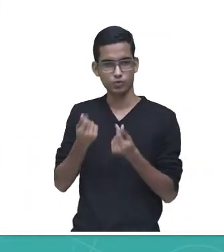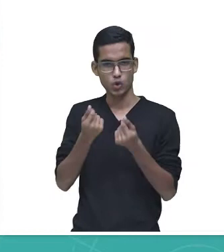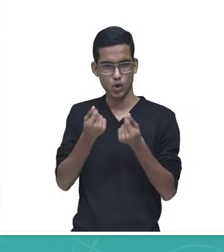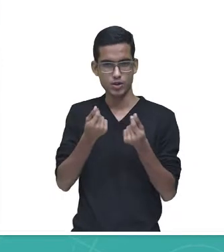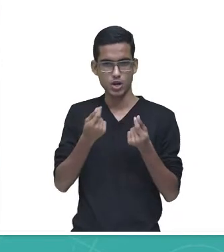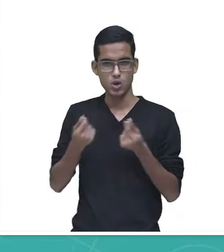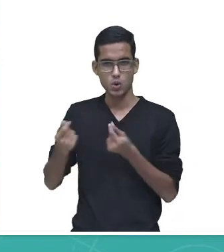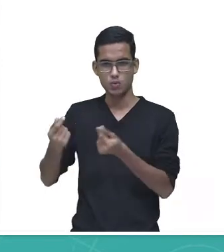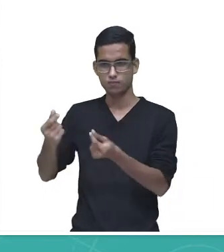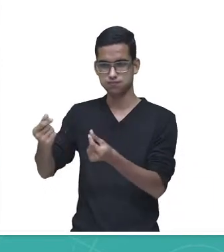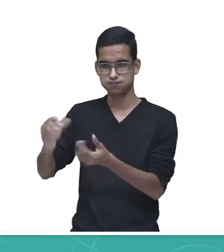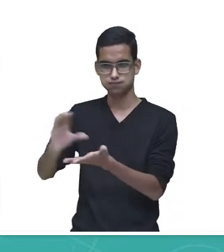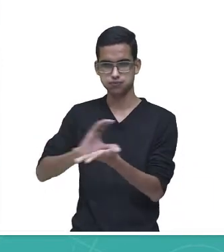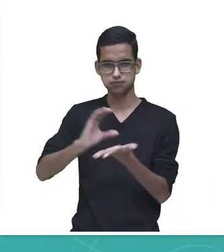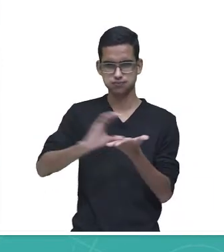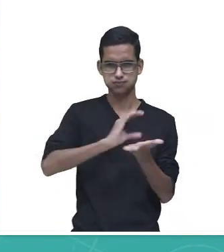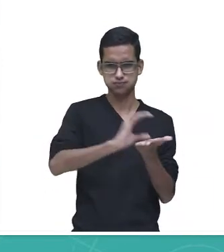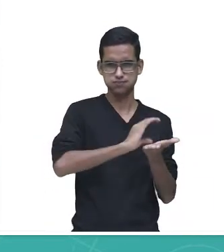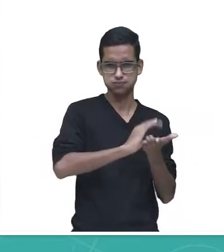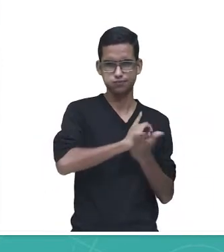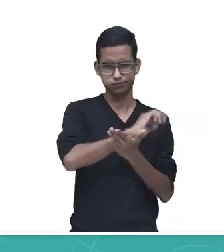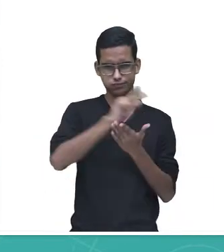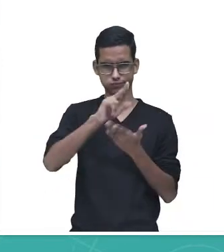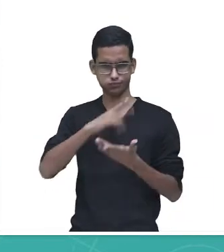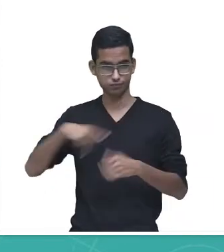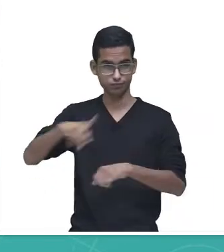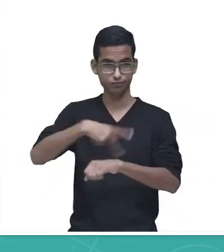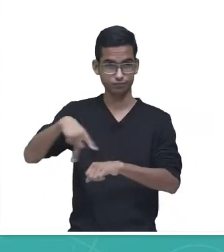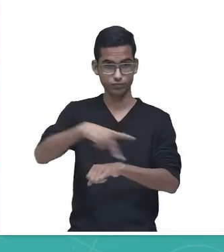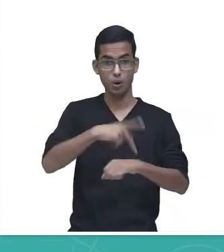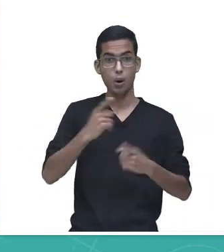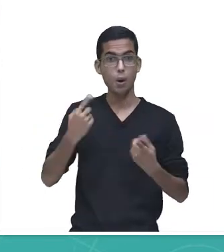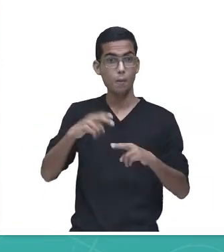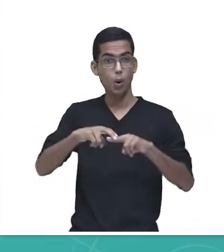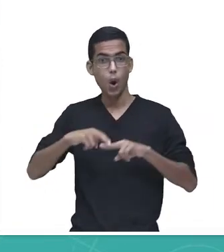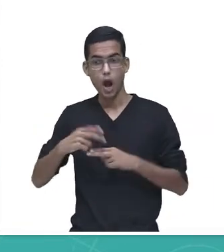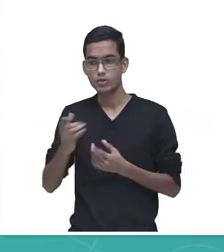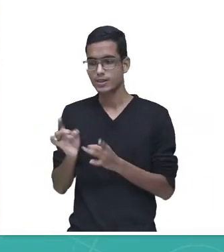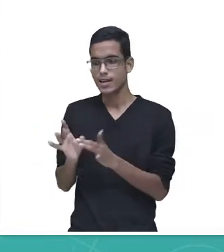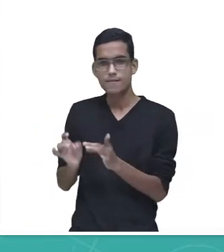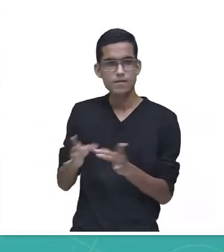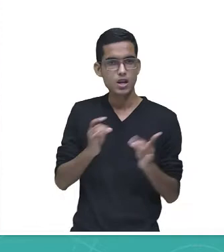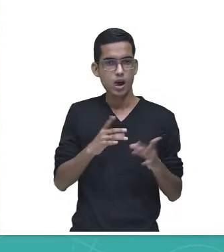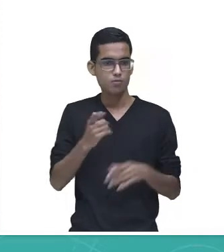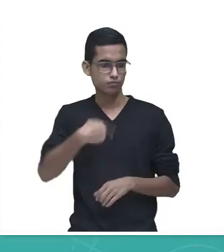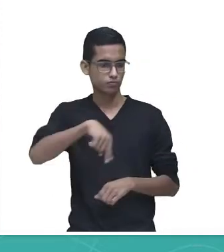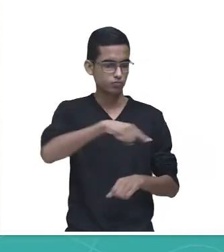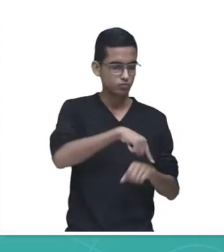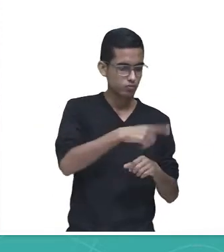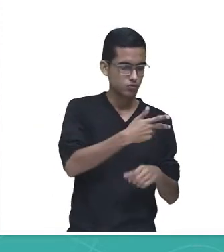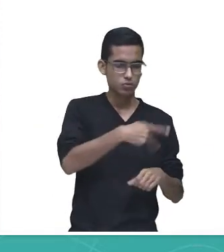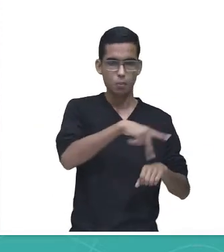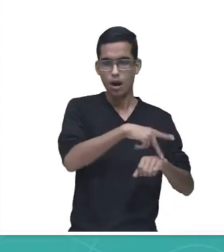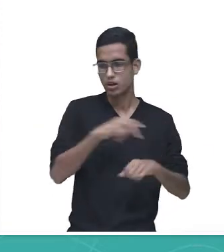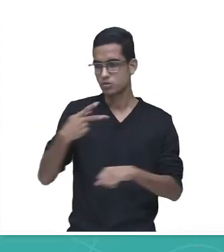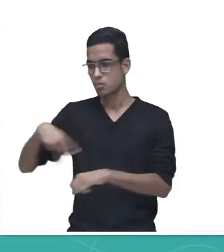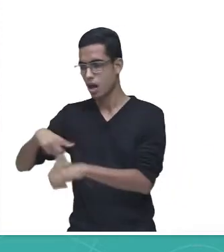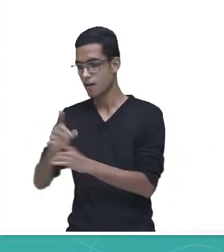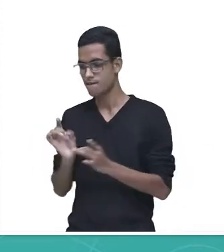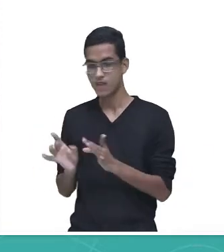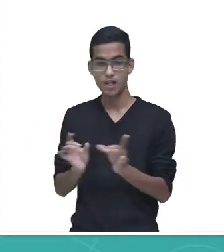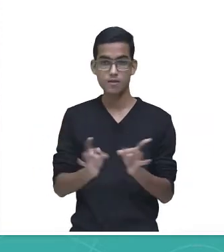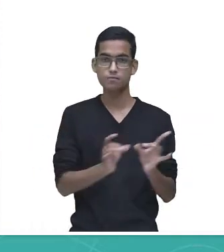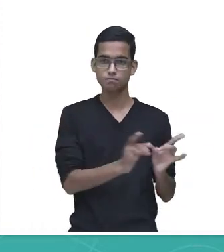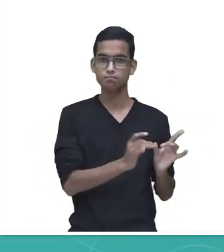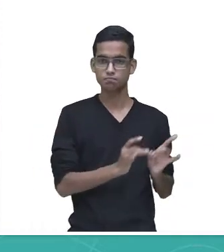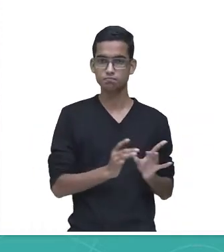produzem armas, principalmente porque eles vendem armas para os dois lados. Não importa se é o lado vencedor ou o lado perdedor. Eles vão vender armas para